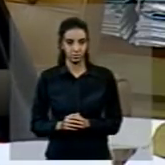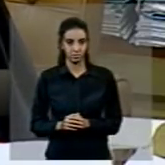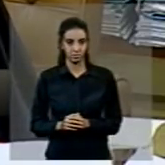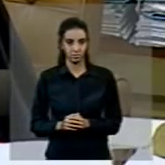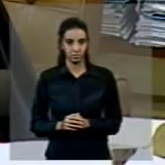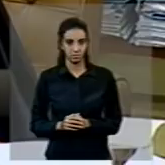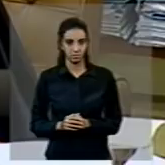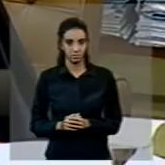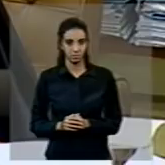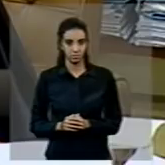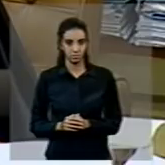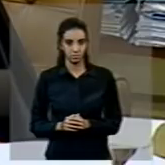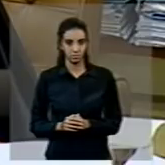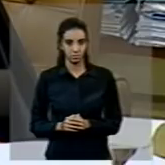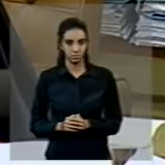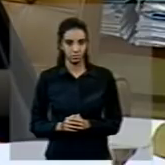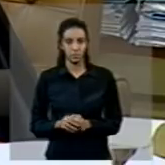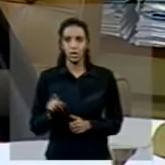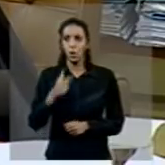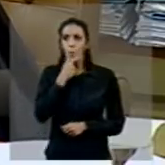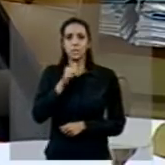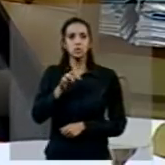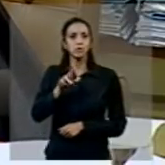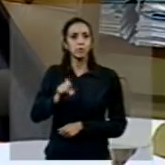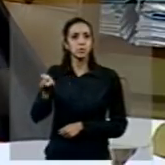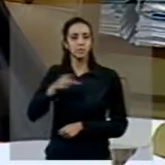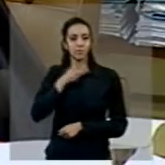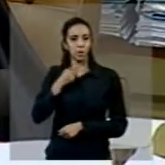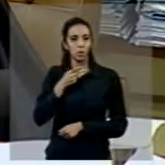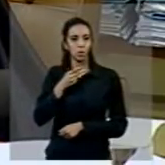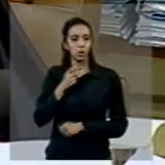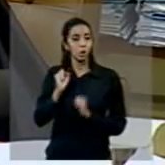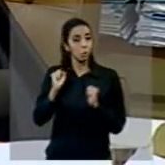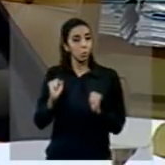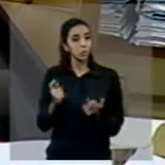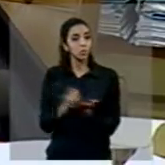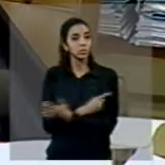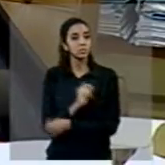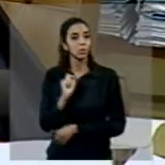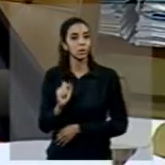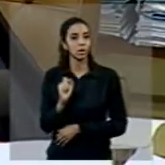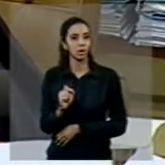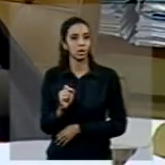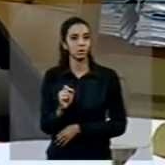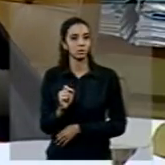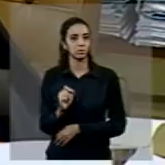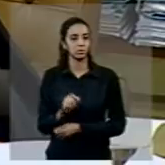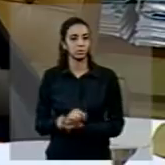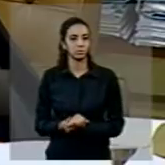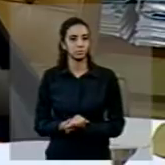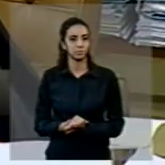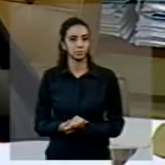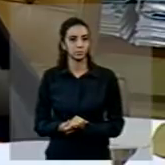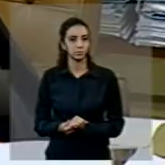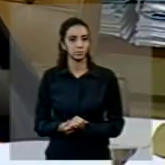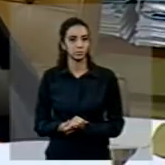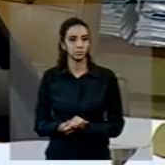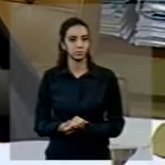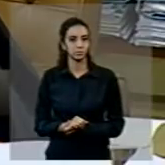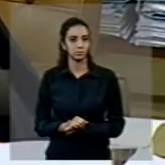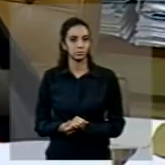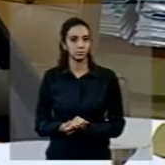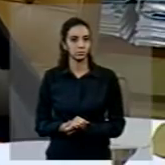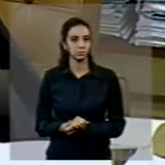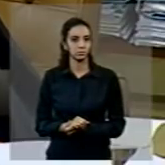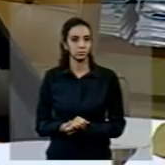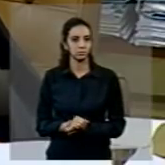estar diante daquilo que falou o ministro Fux, de um exército de